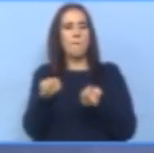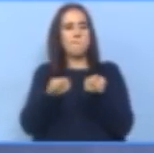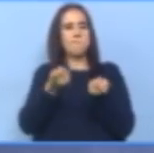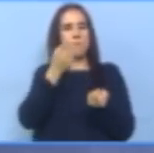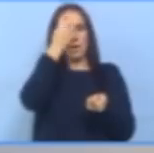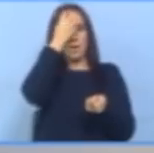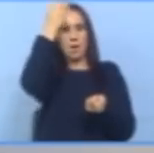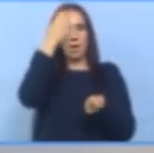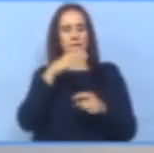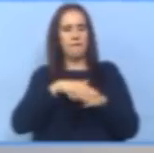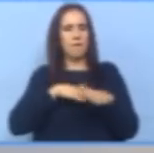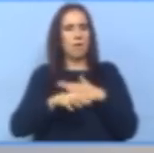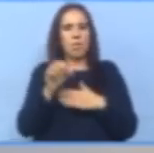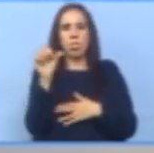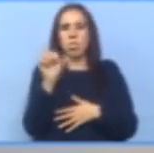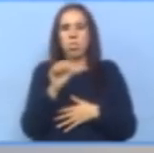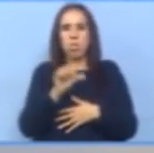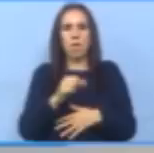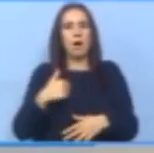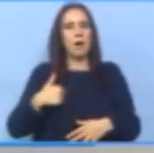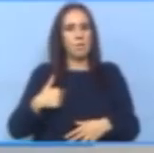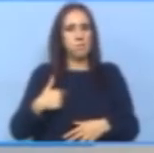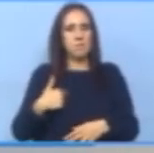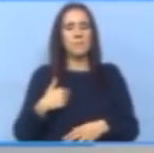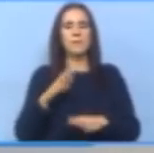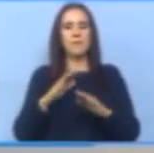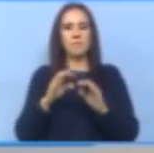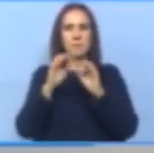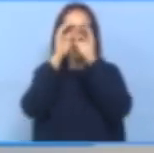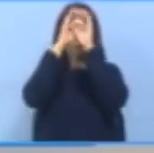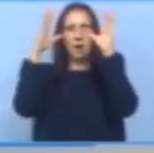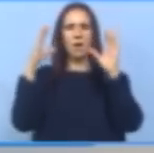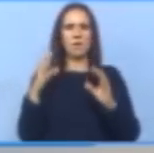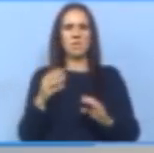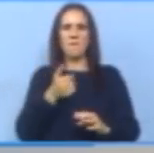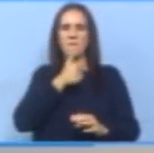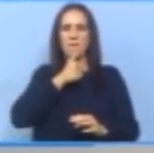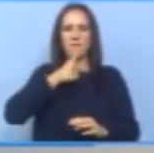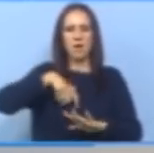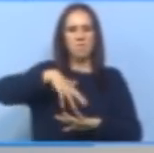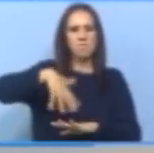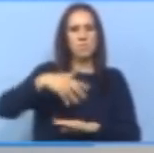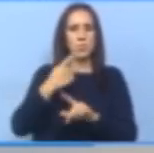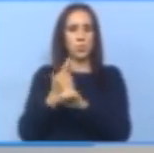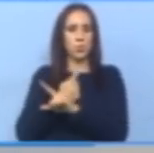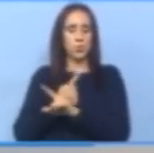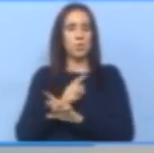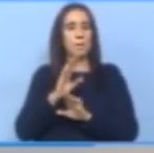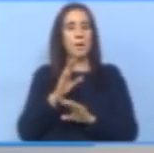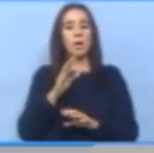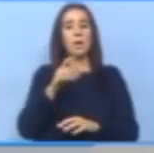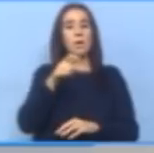E, portanto, às vezes ligamos esta imagem a déspotas, mas verdadeiramente para as populações